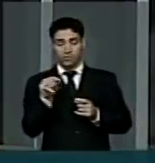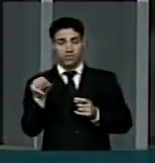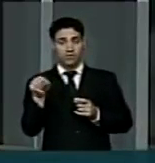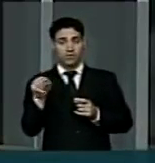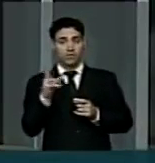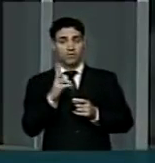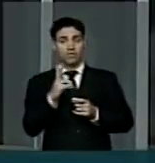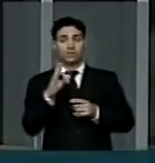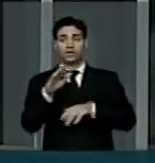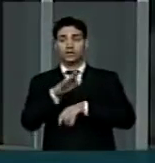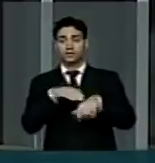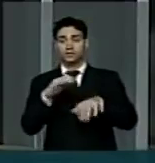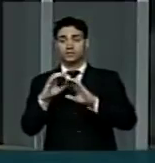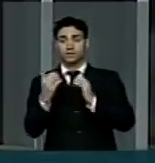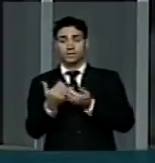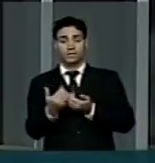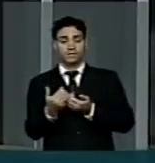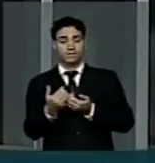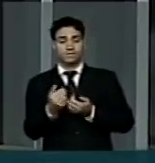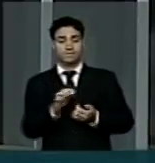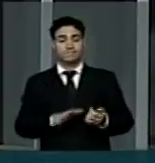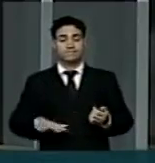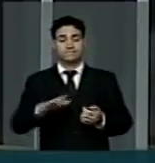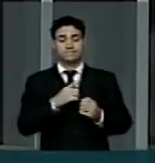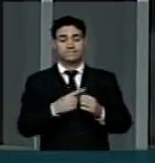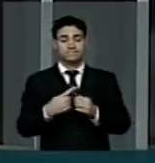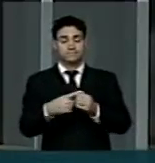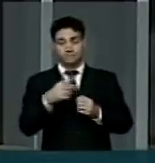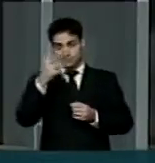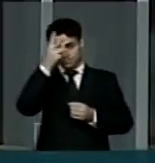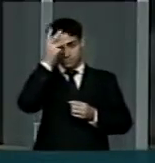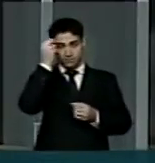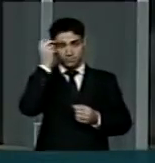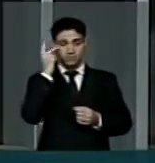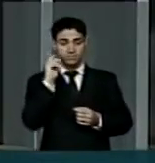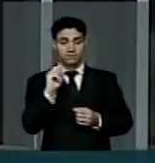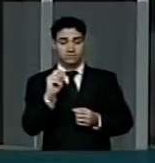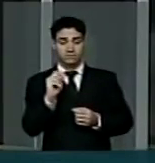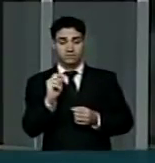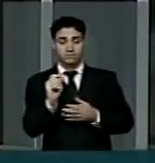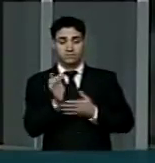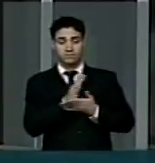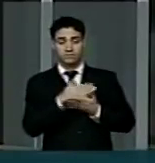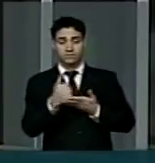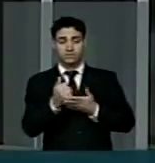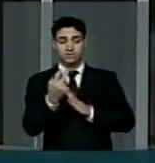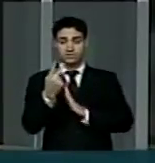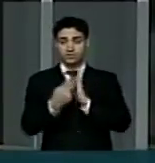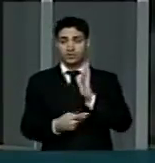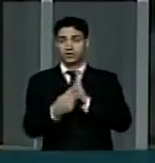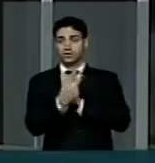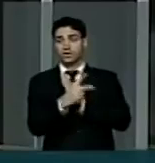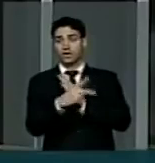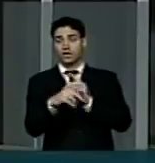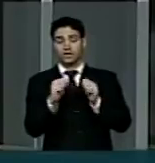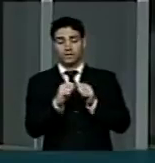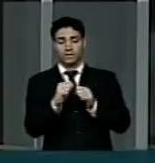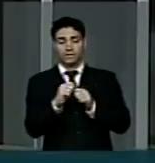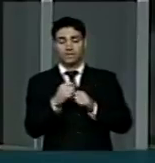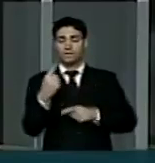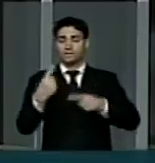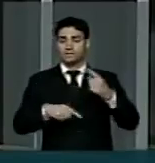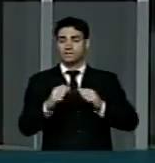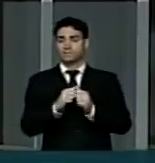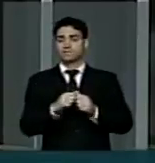chamando a comunidade dele, da região dele, os prefeitos da região dele, a distribuição das emendas dele. Olha, aqui eu discuto com a